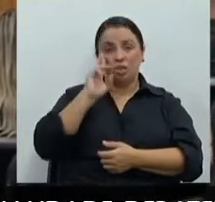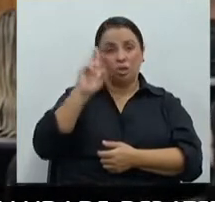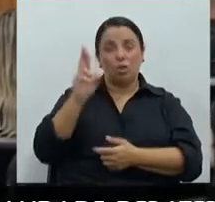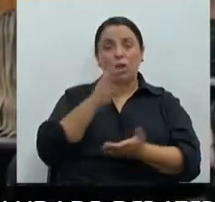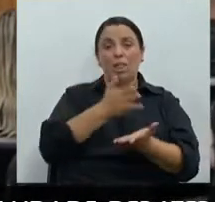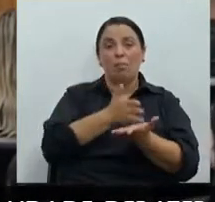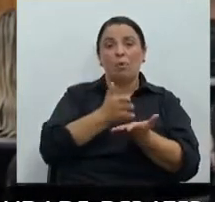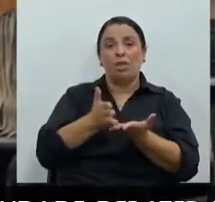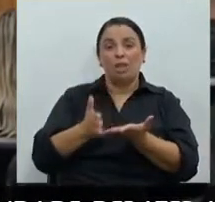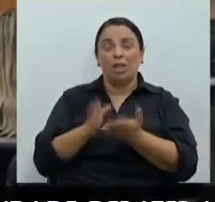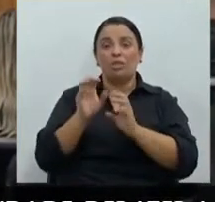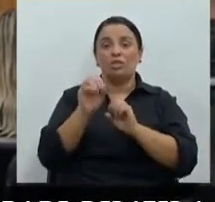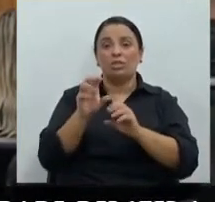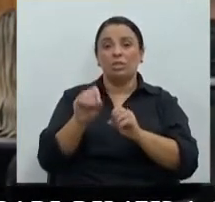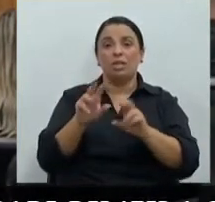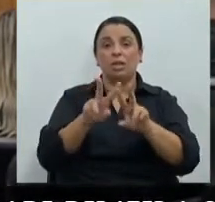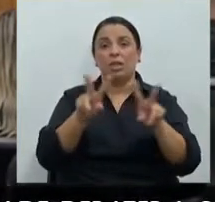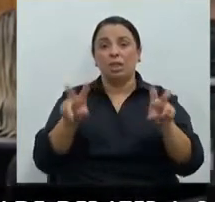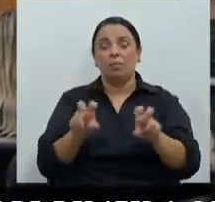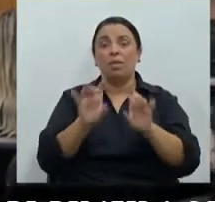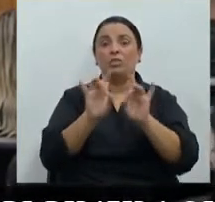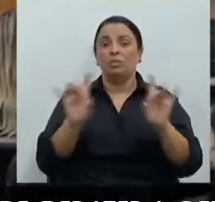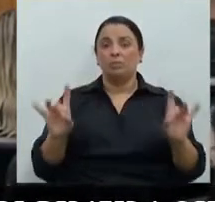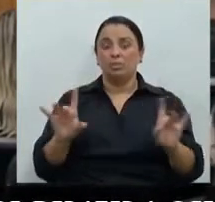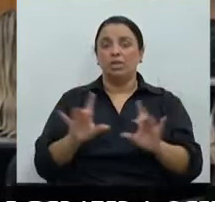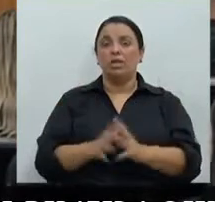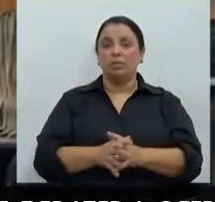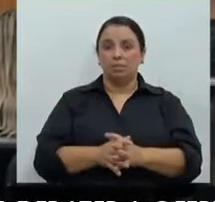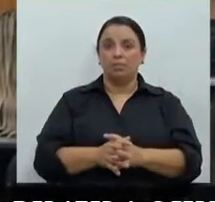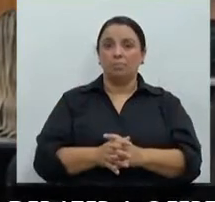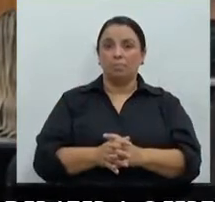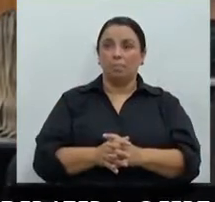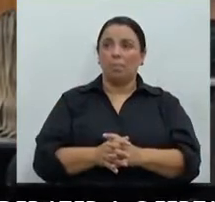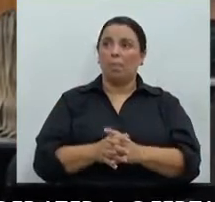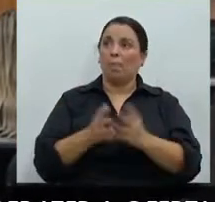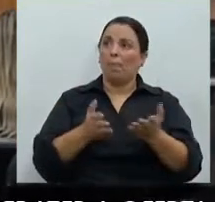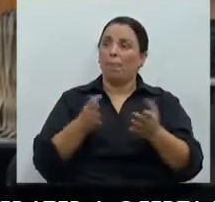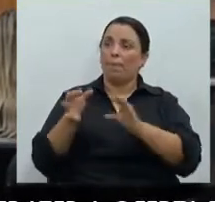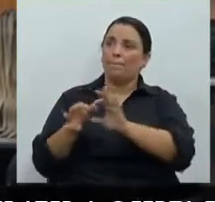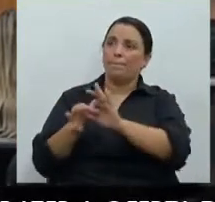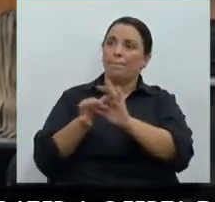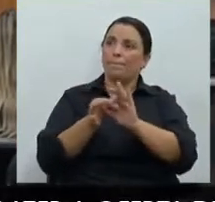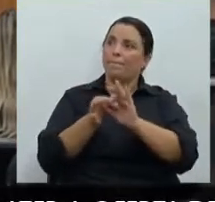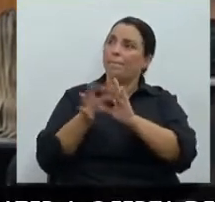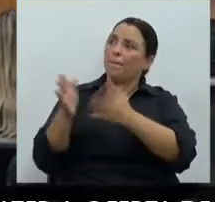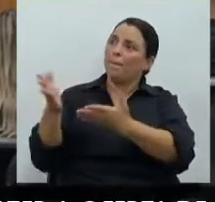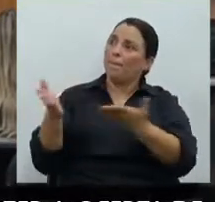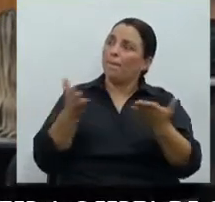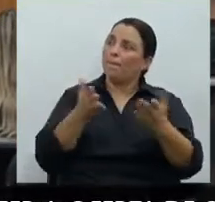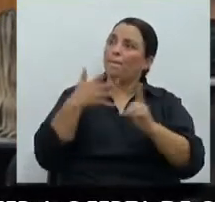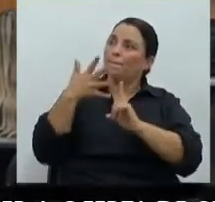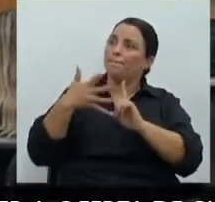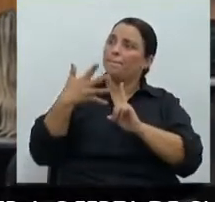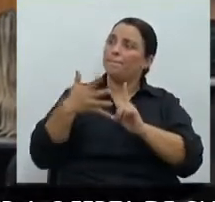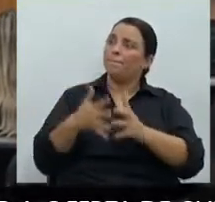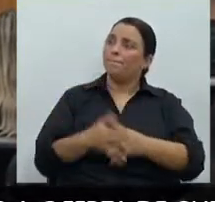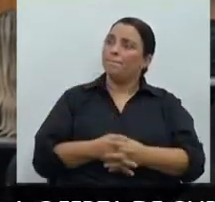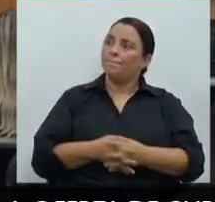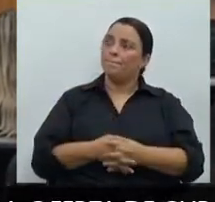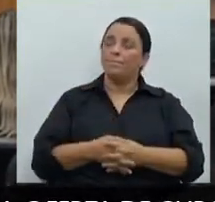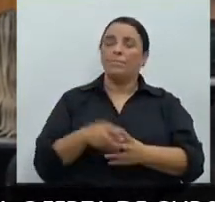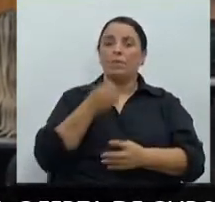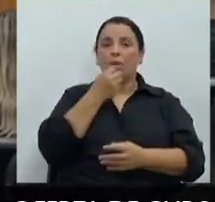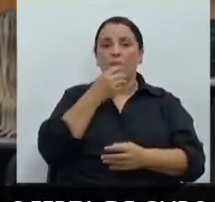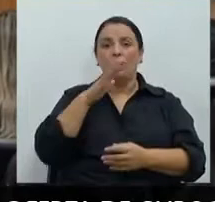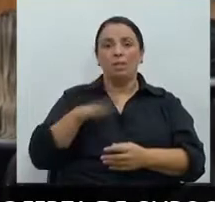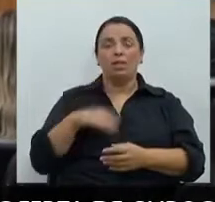ensino e temáticas especiais. Então, a fala é com você, Patrícia. Boa tarde,